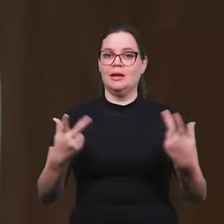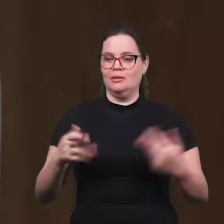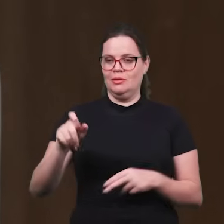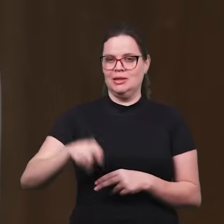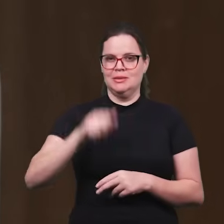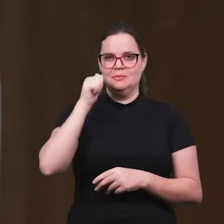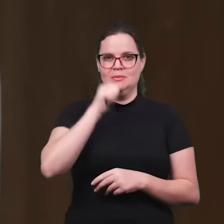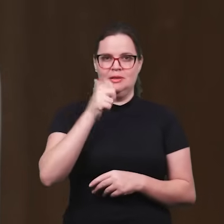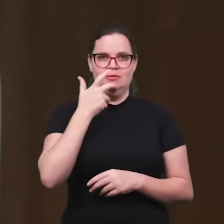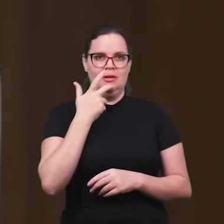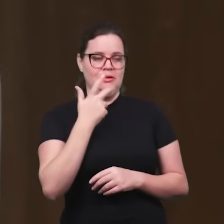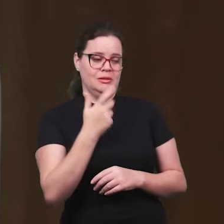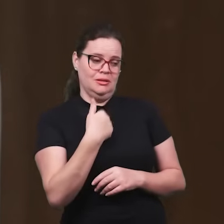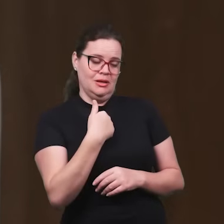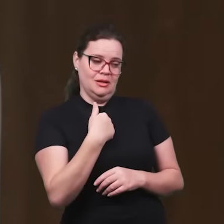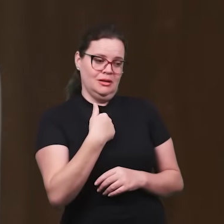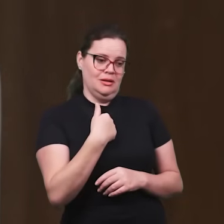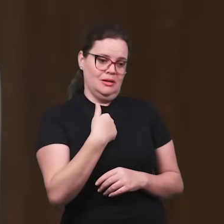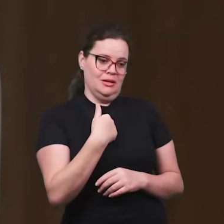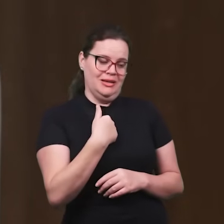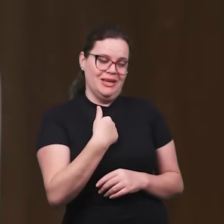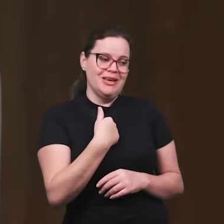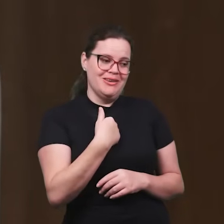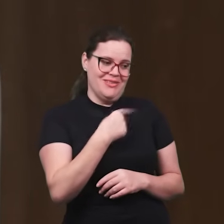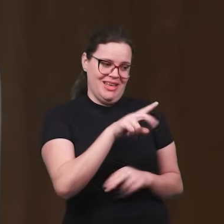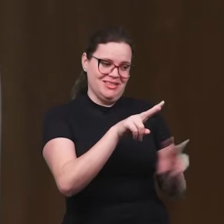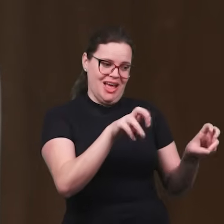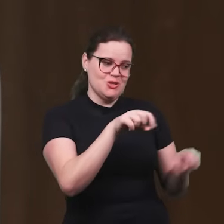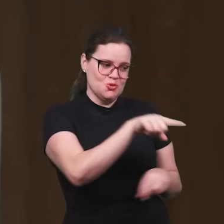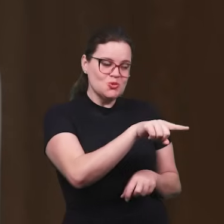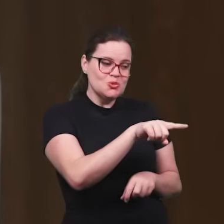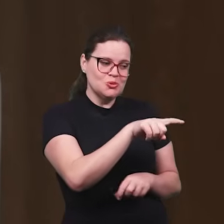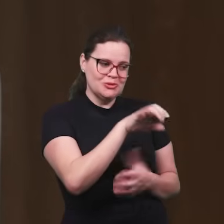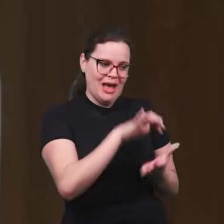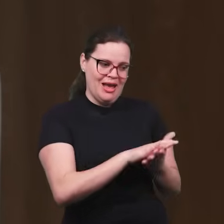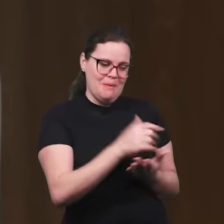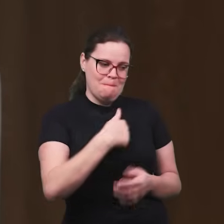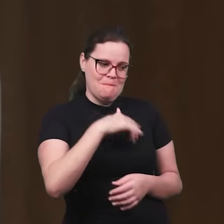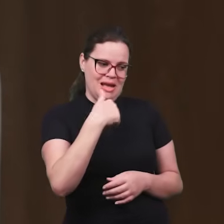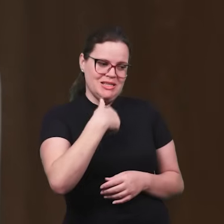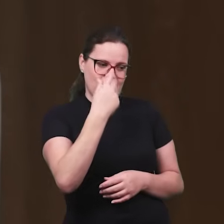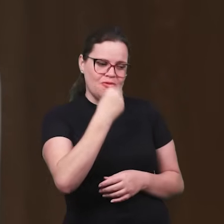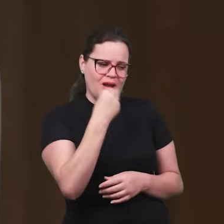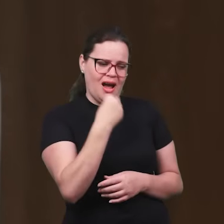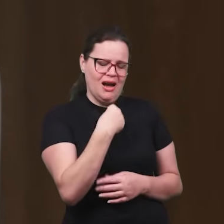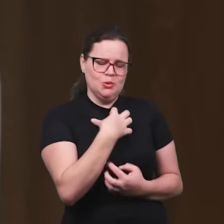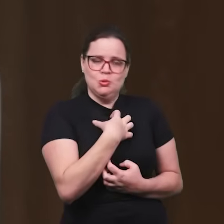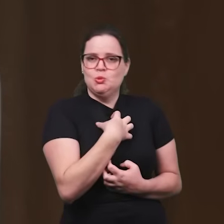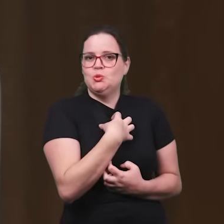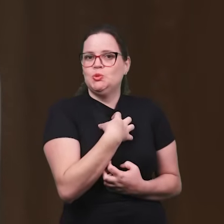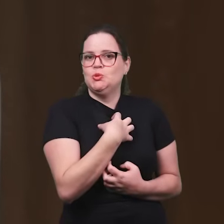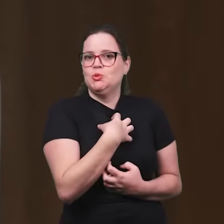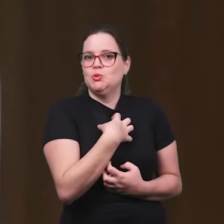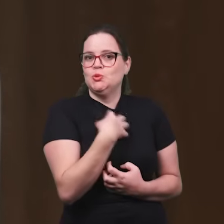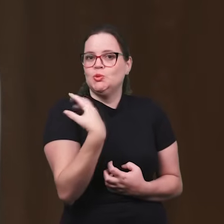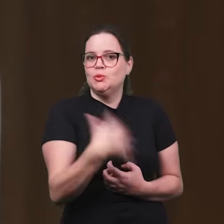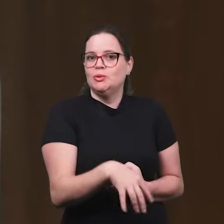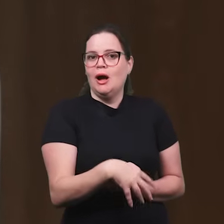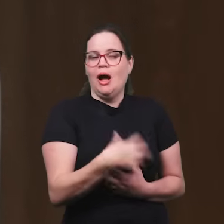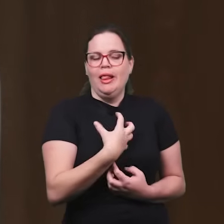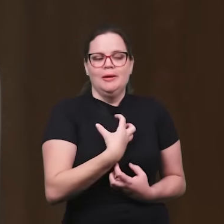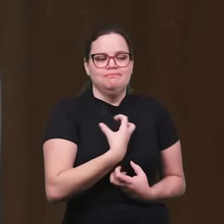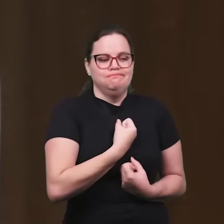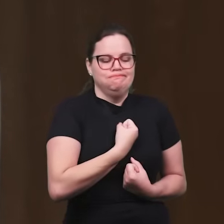olha, onde eu estou falhando, né? Que é a minha maior necessidade, essa é a minha maior fraqueza. É quando ela confessa